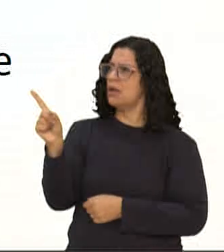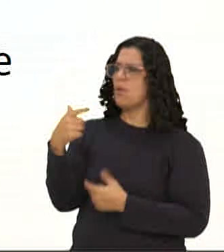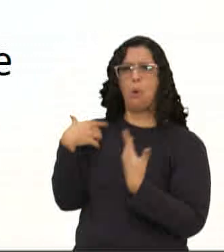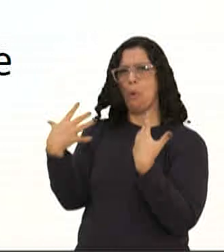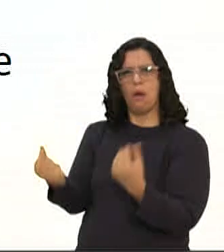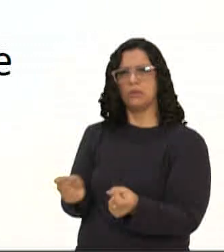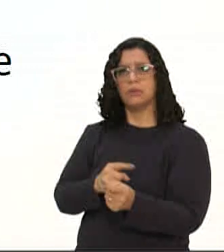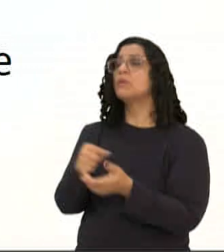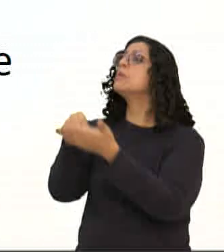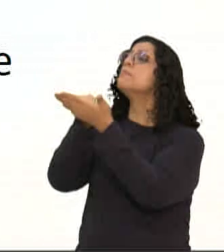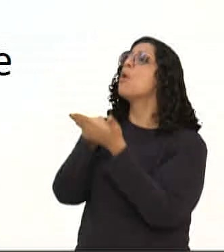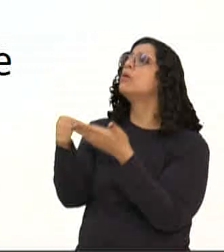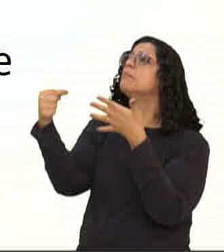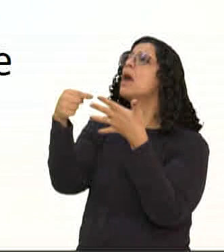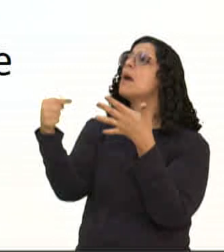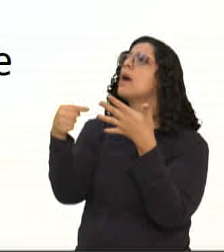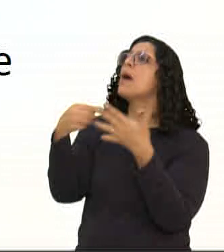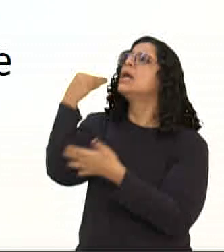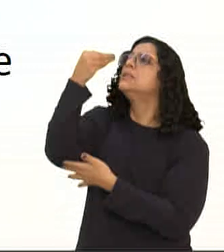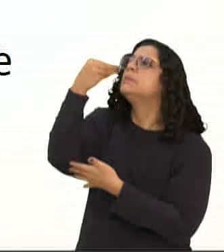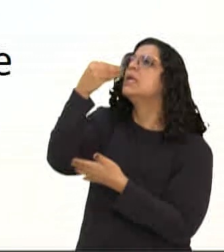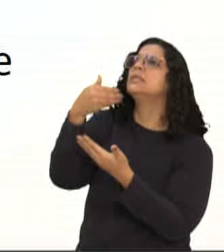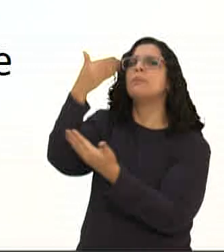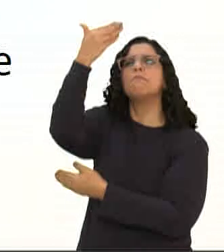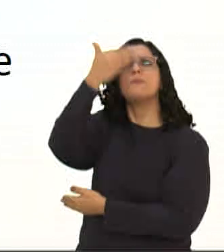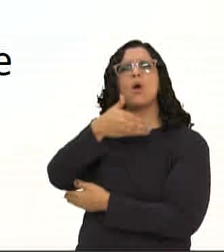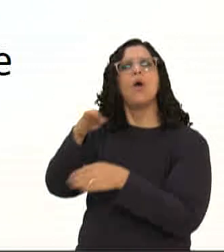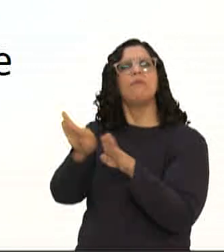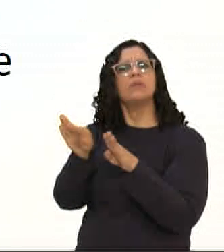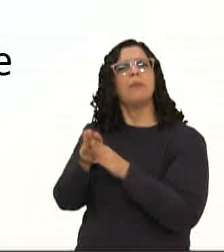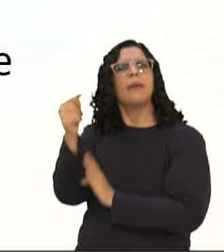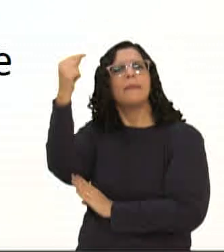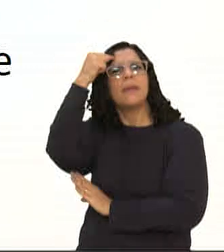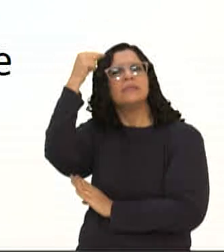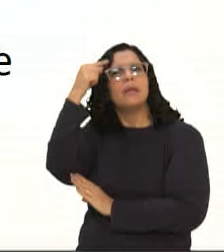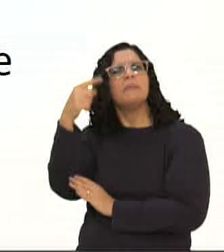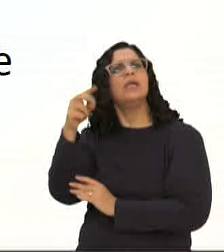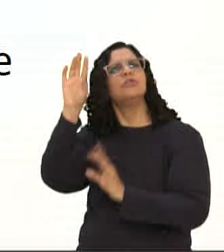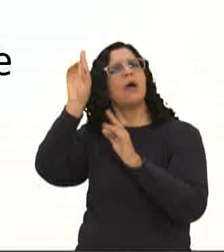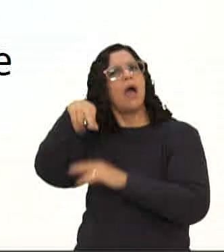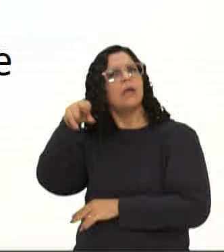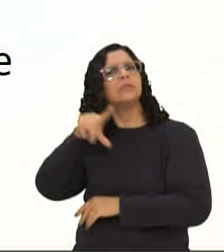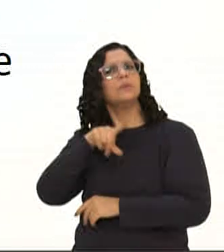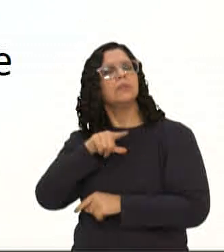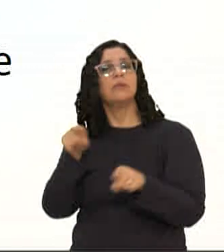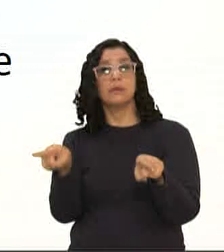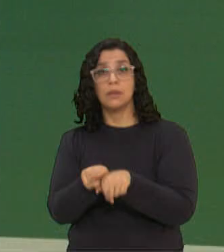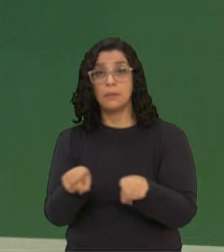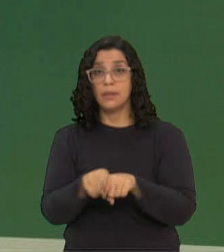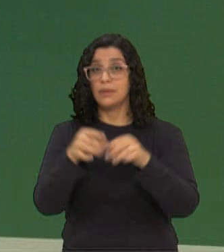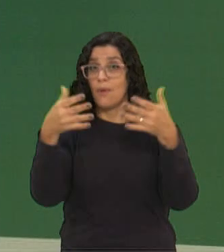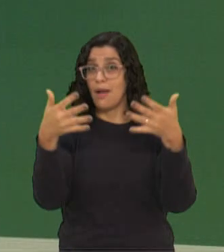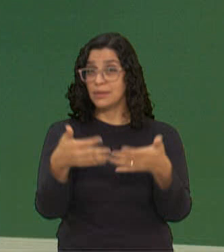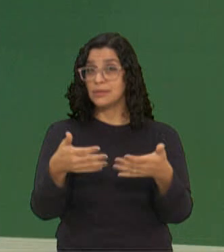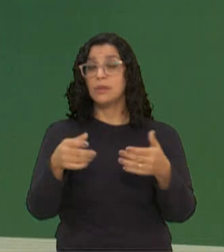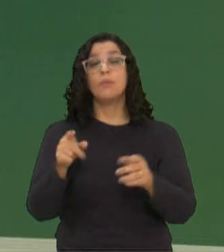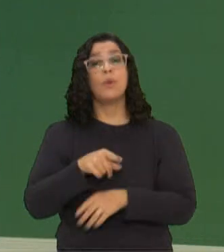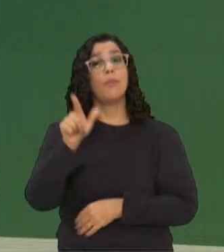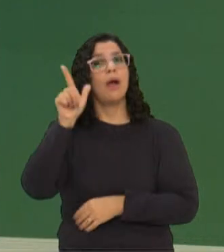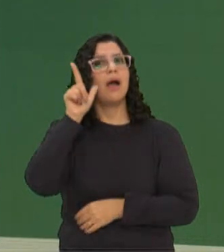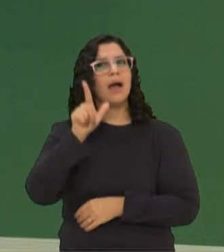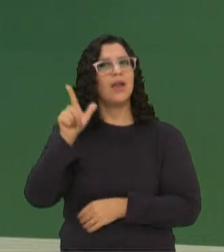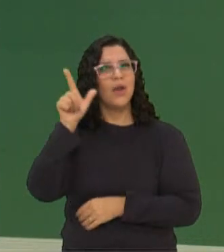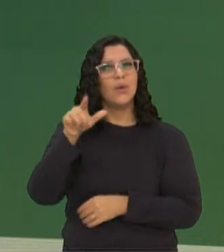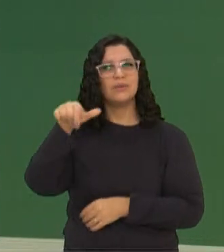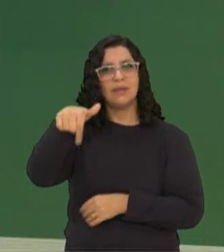você me apresente fatos, experiências, me apresente um pensamento racional. E é justamente a London que se torna